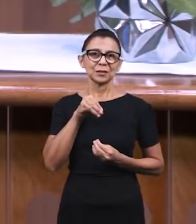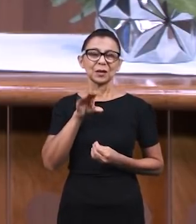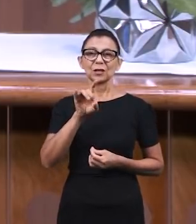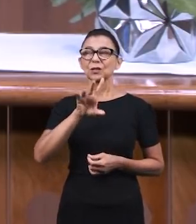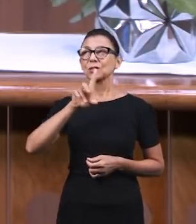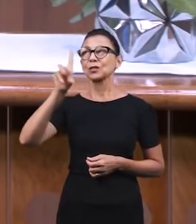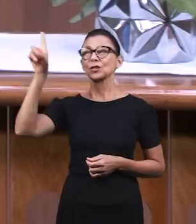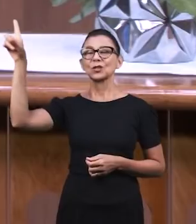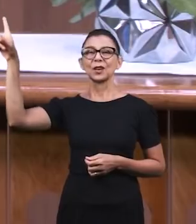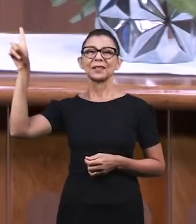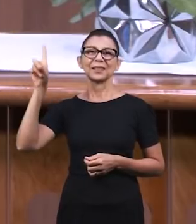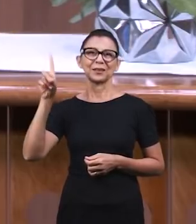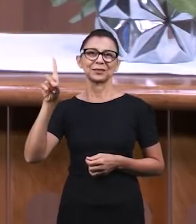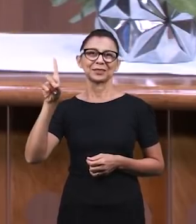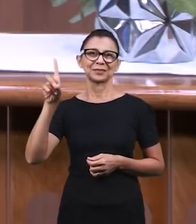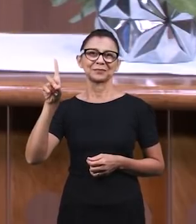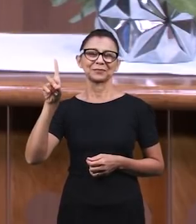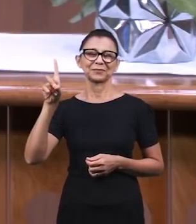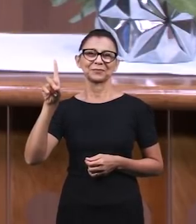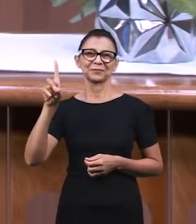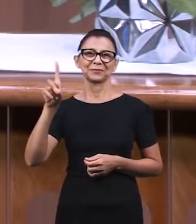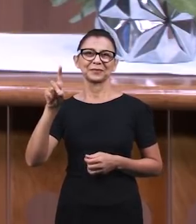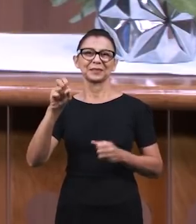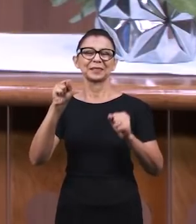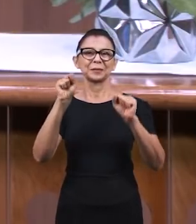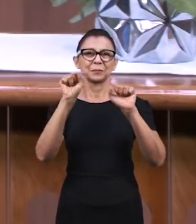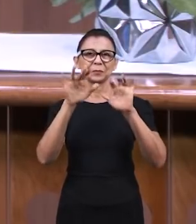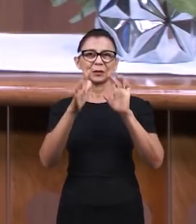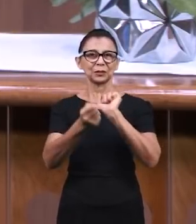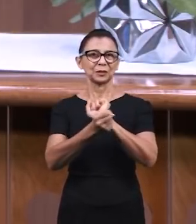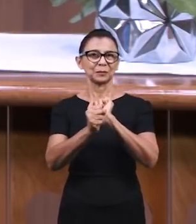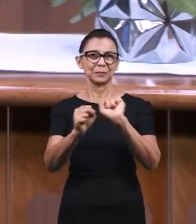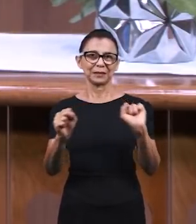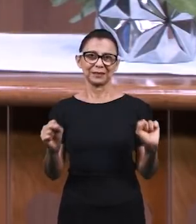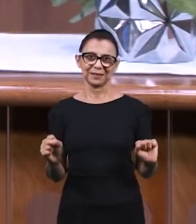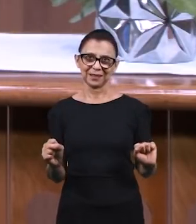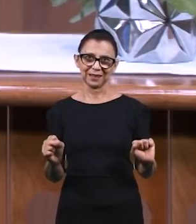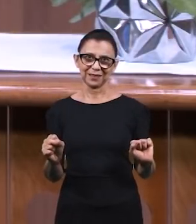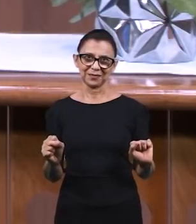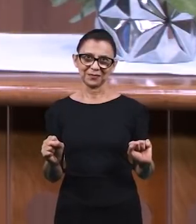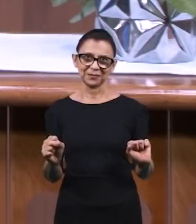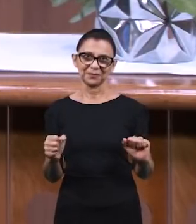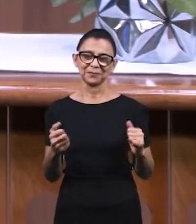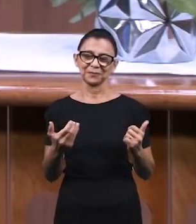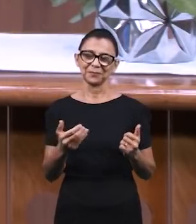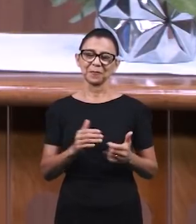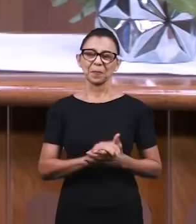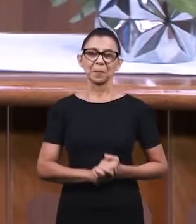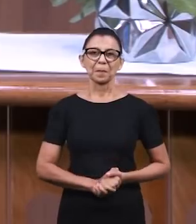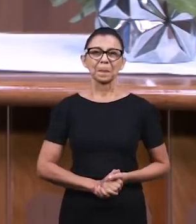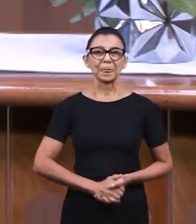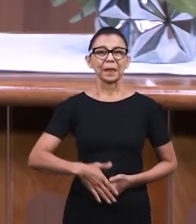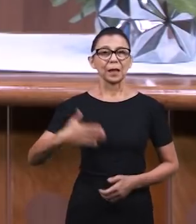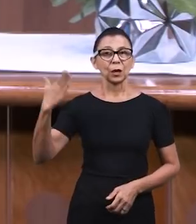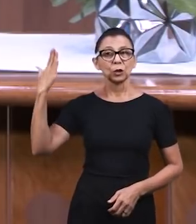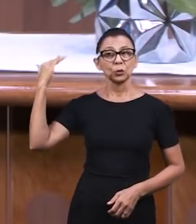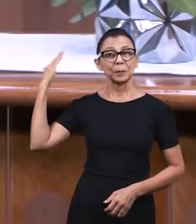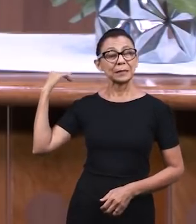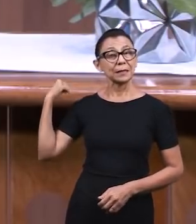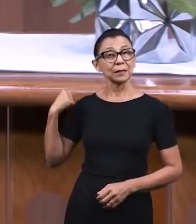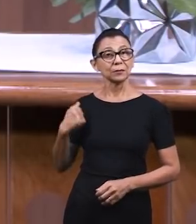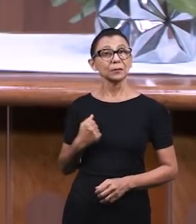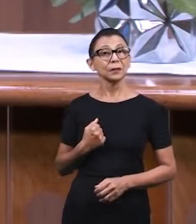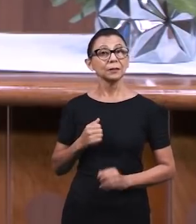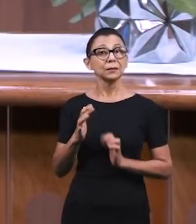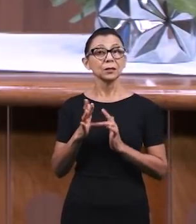necessidade da sua alma. Ninguém pode suprir isso. Então, por isso, Jesus disse lá naquele tempo, aquela